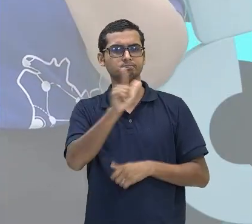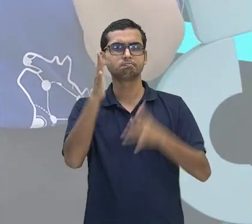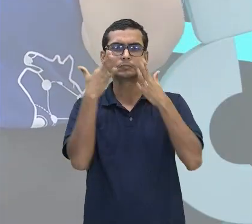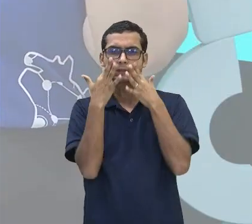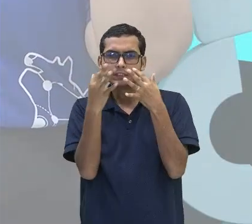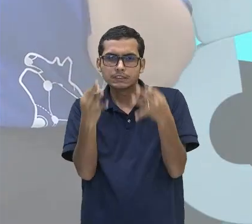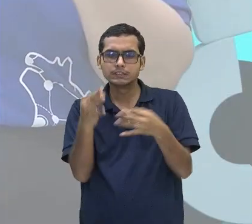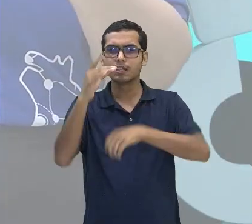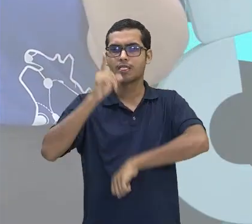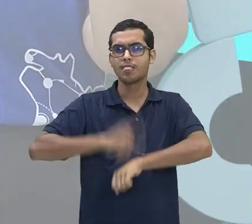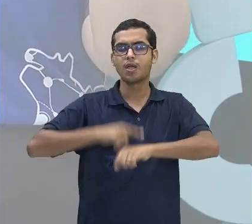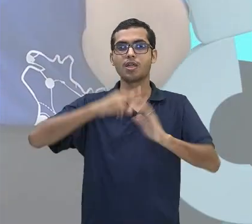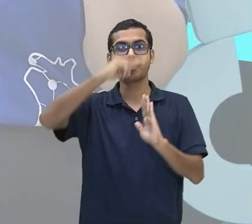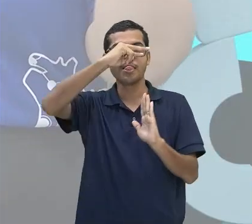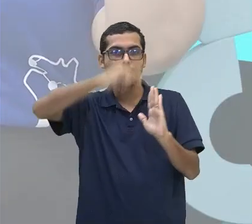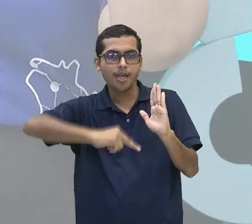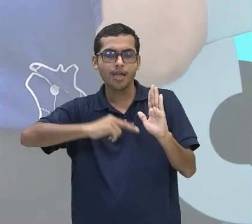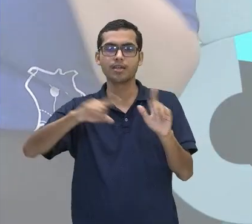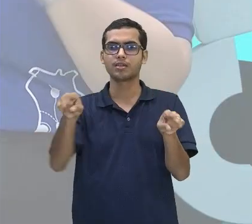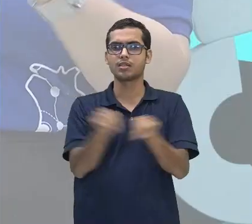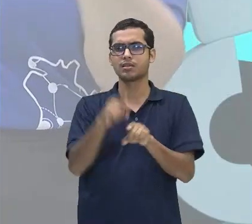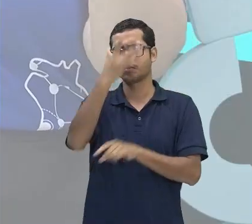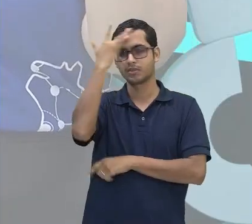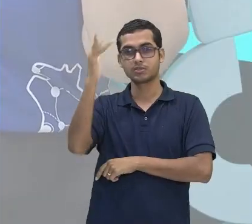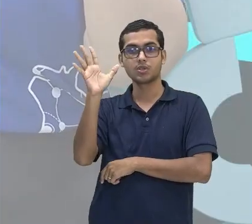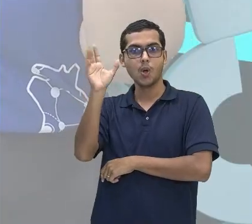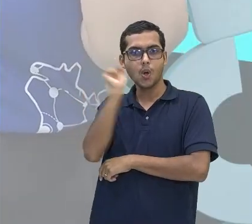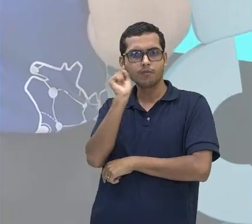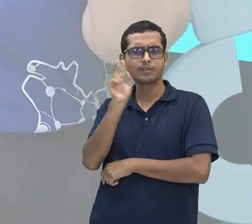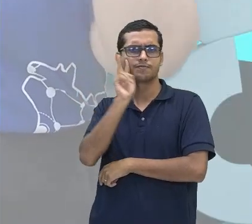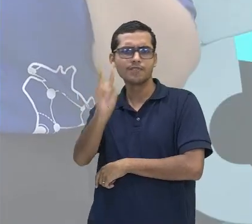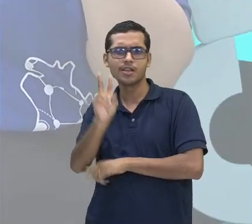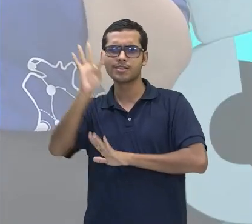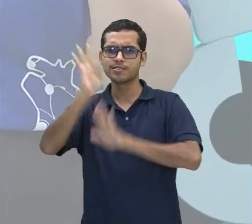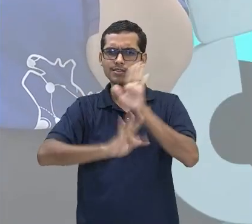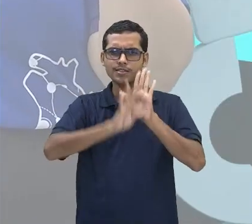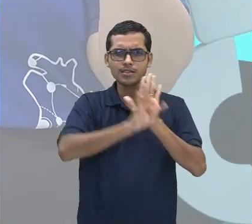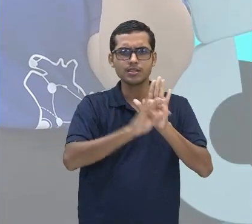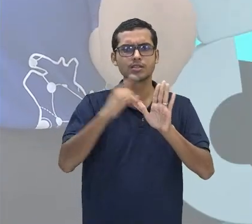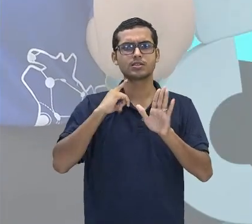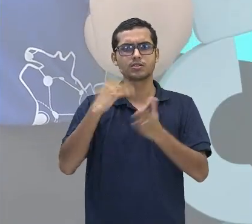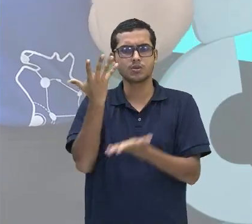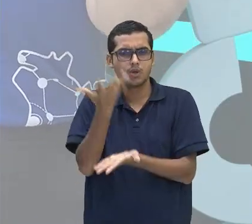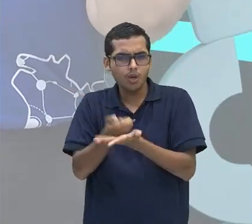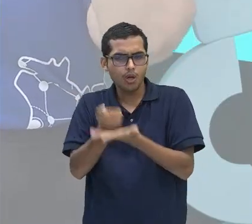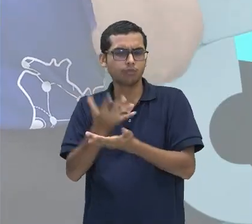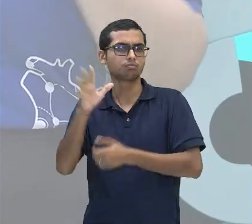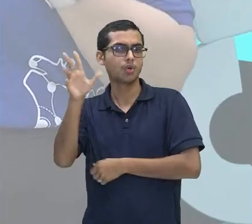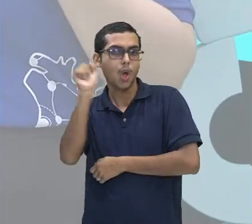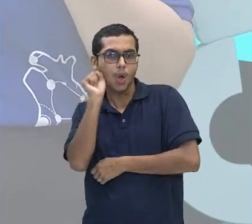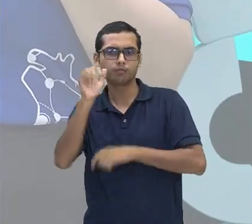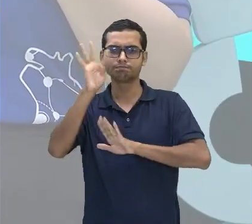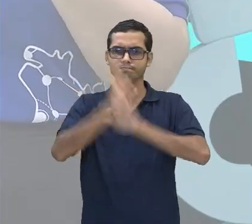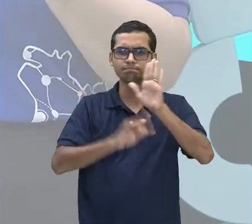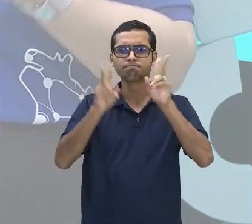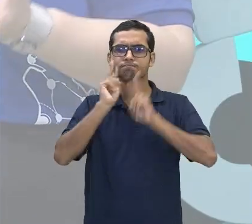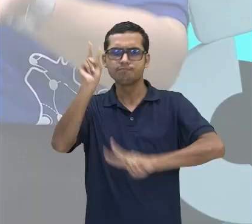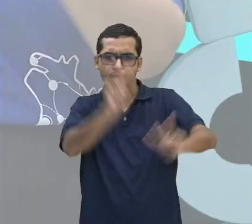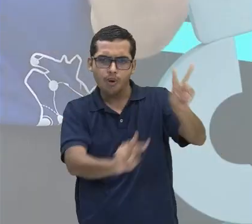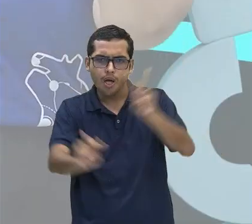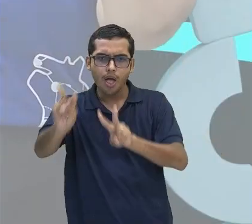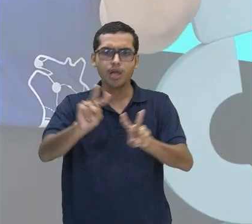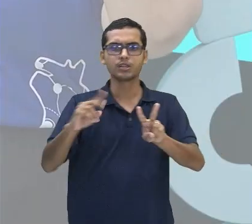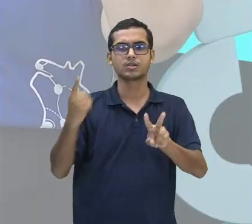do leitor, do ouvinte, né? Se for o caso aí de textos audiovisuais, eles serão atraídos a